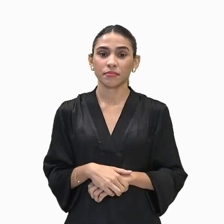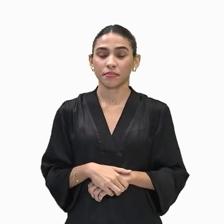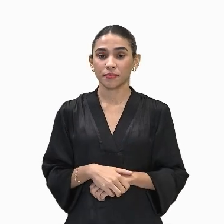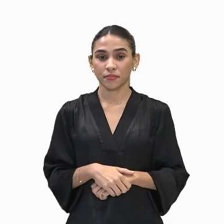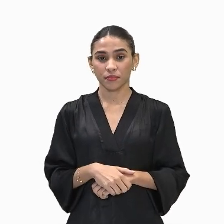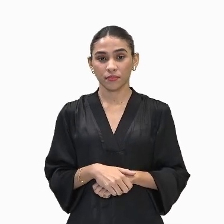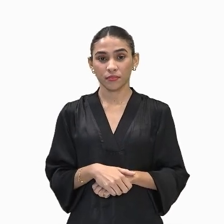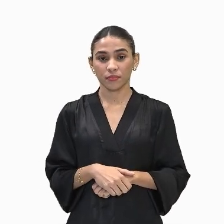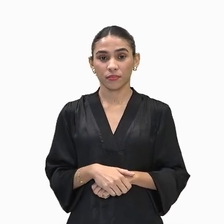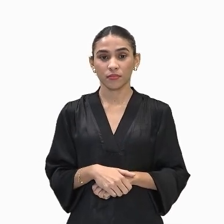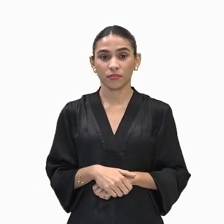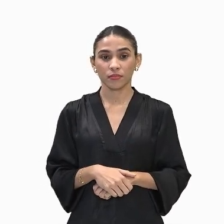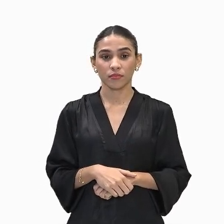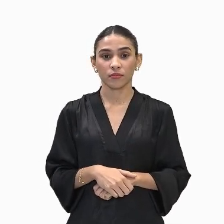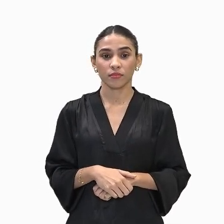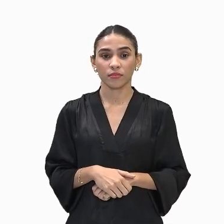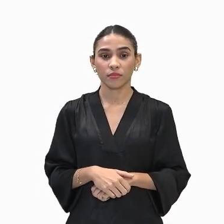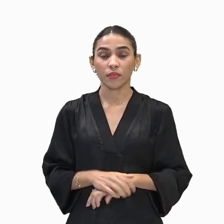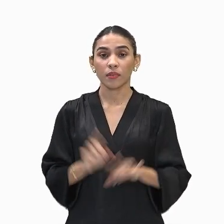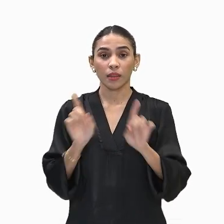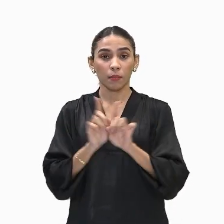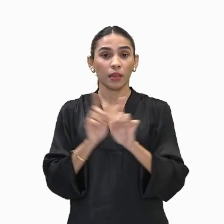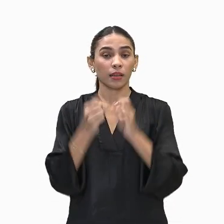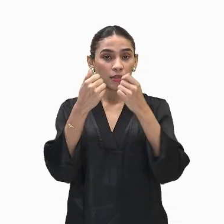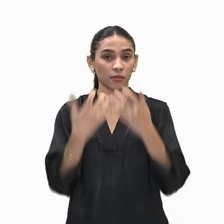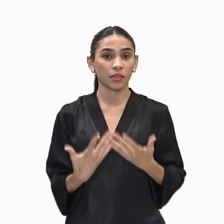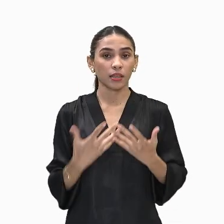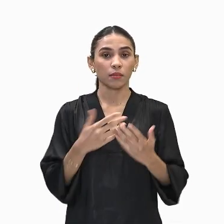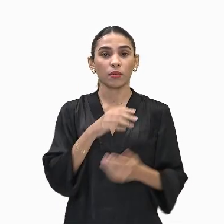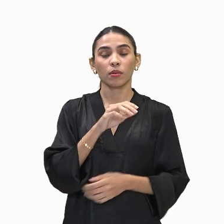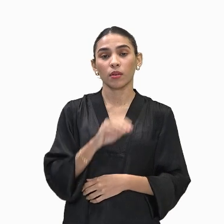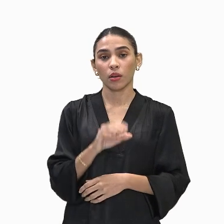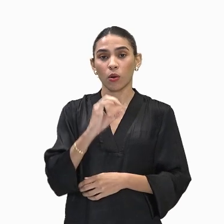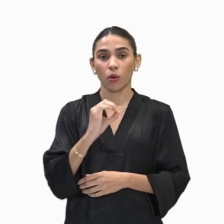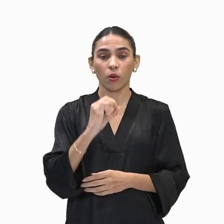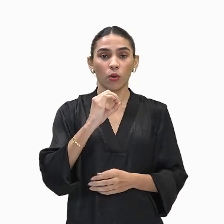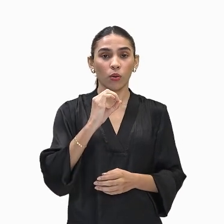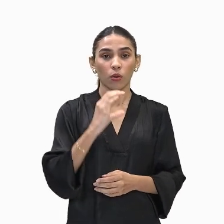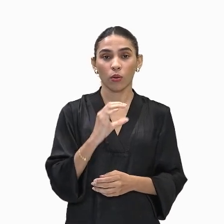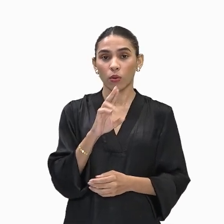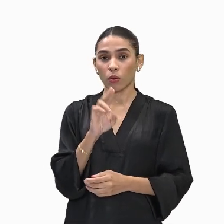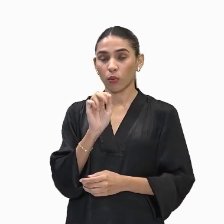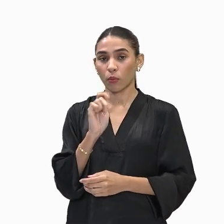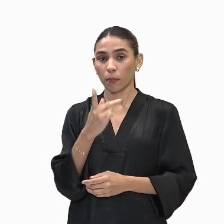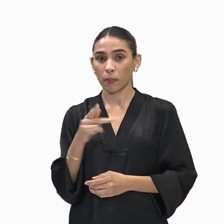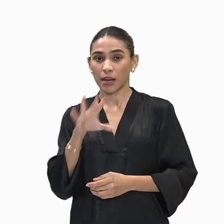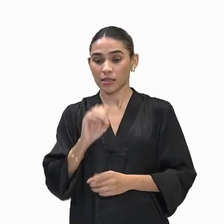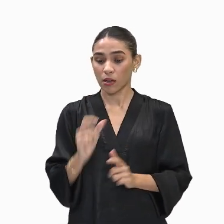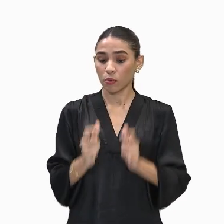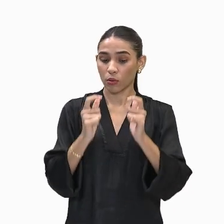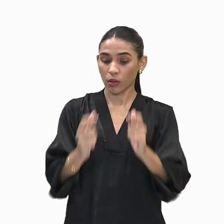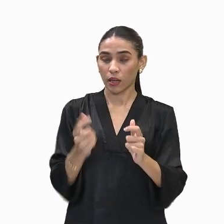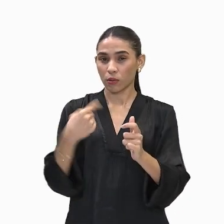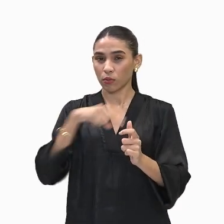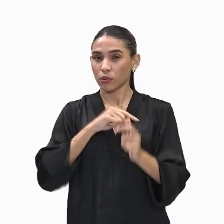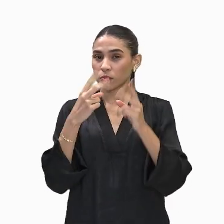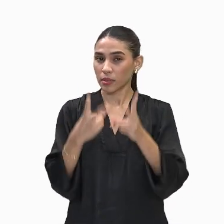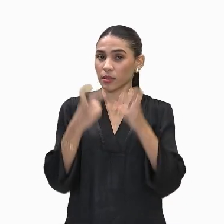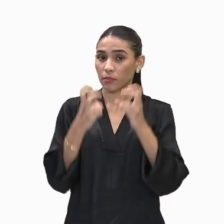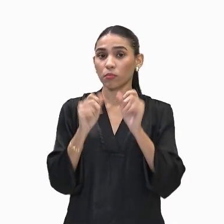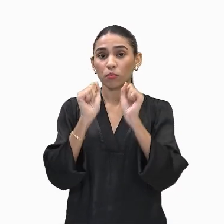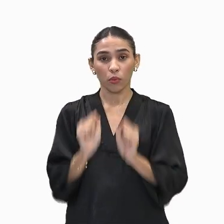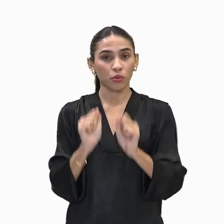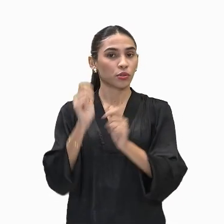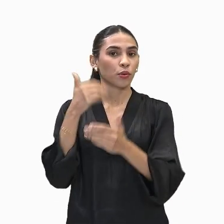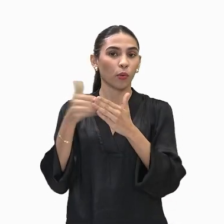assim, quando falamos dessa ocupação, percebemos que pode ser em qualquer